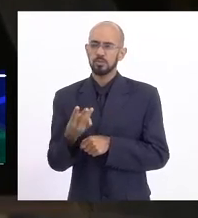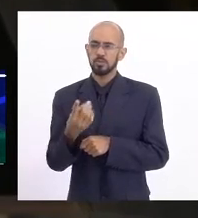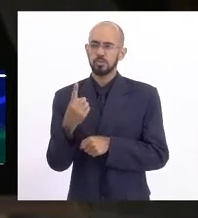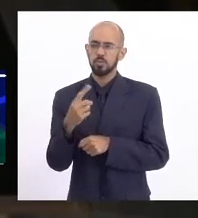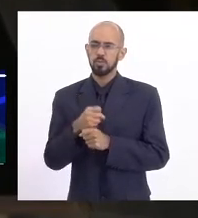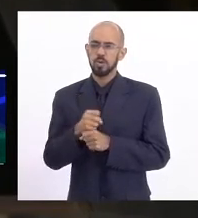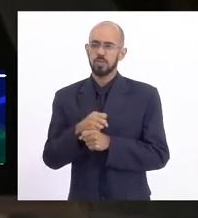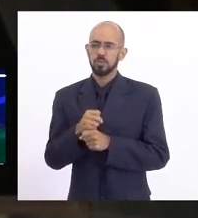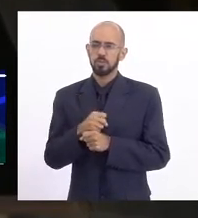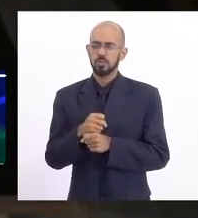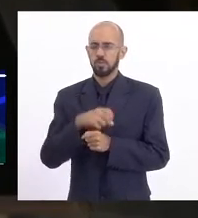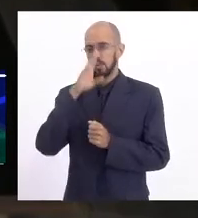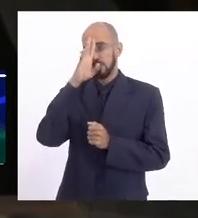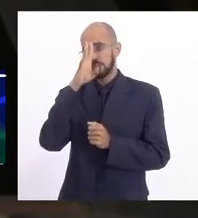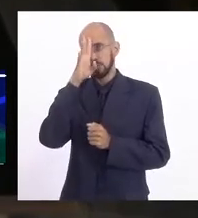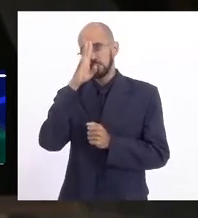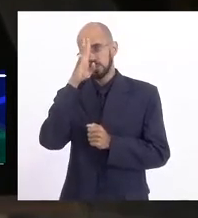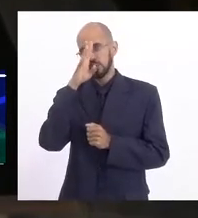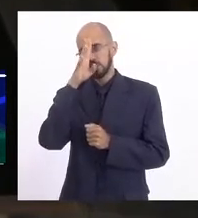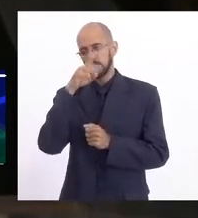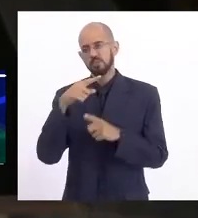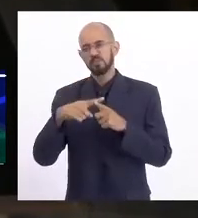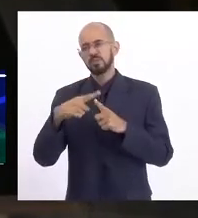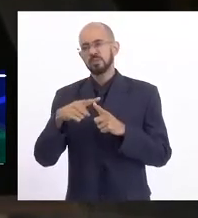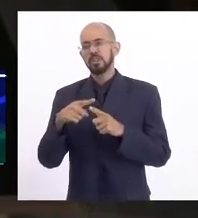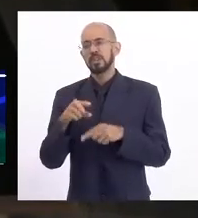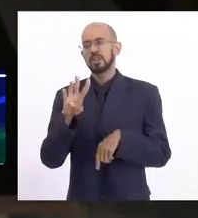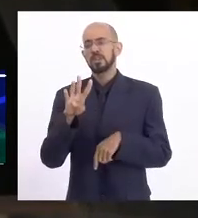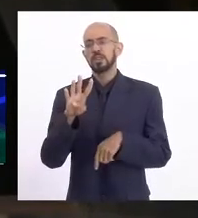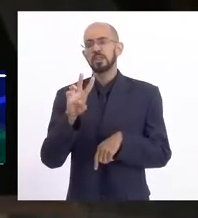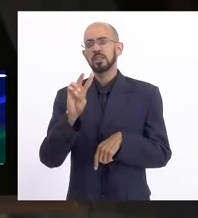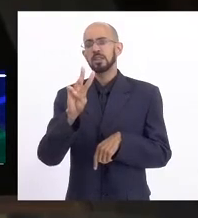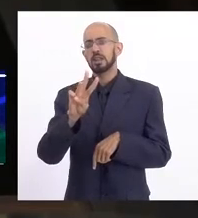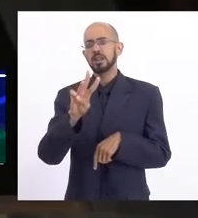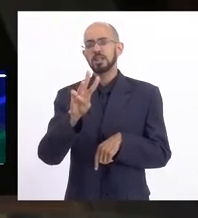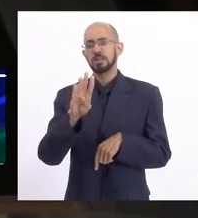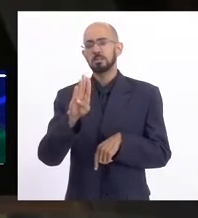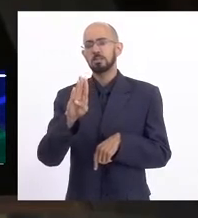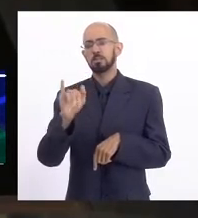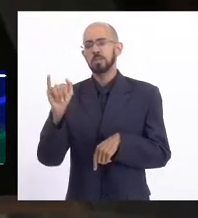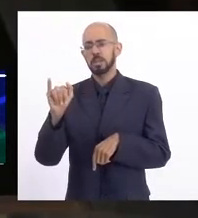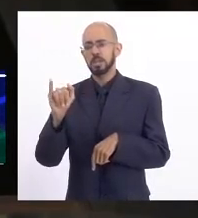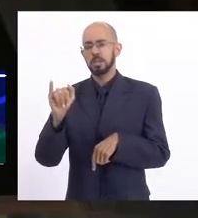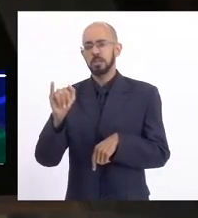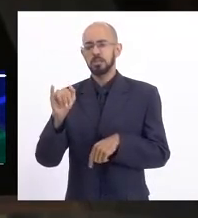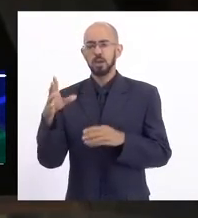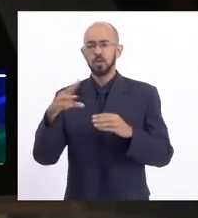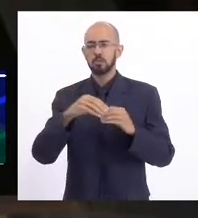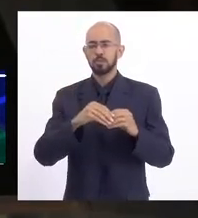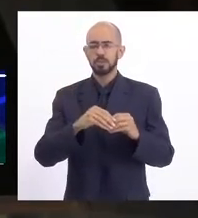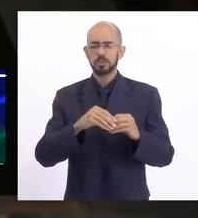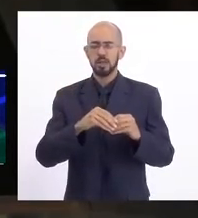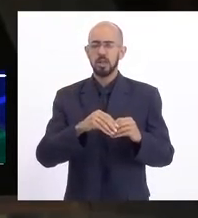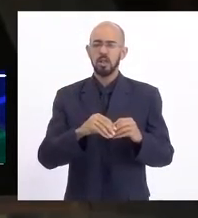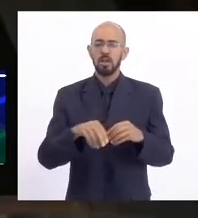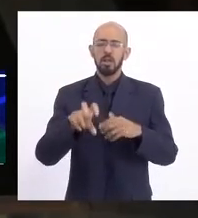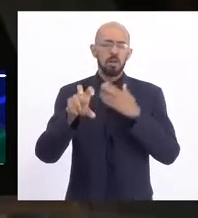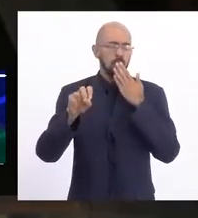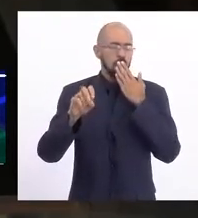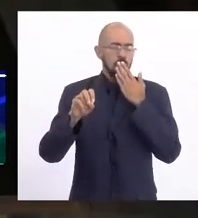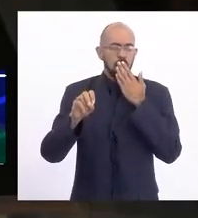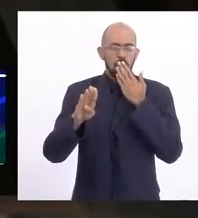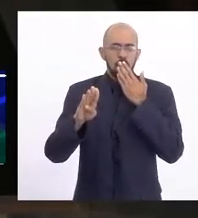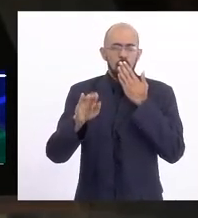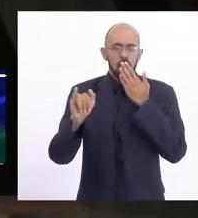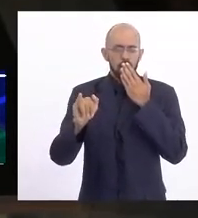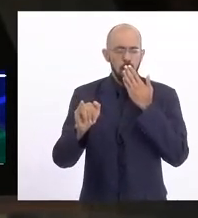absurdo total e completo, pouco mais de 3 bi, para compensar uma perda de 50 bi. Então, talvez esses dois sejam os piores